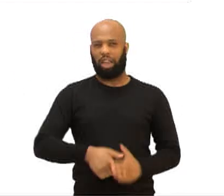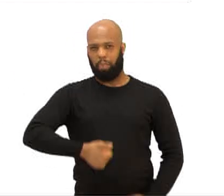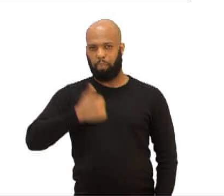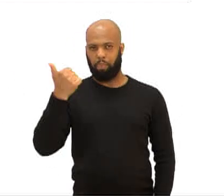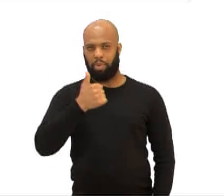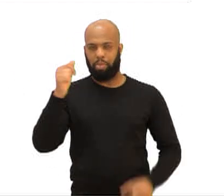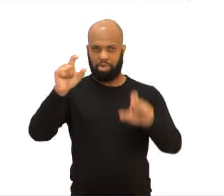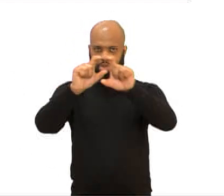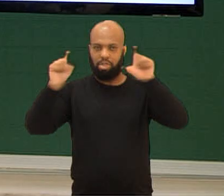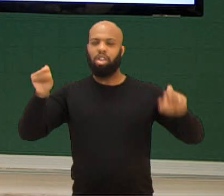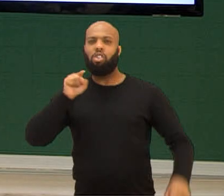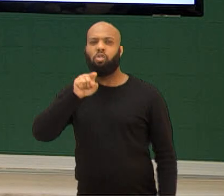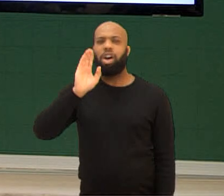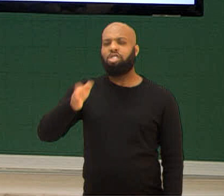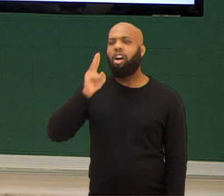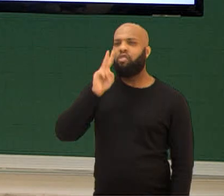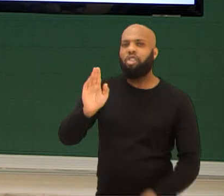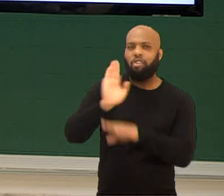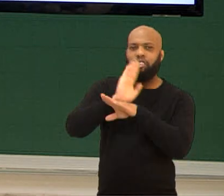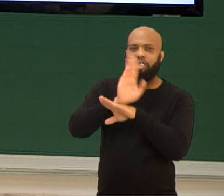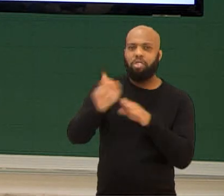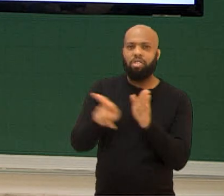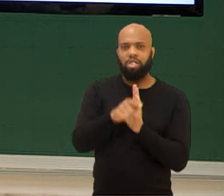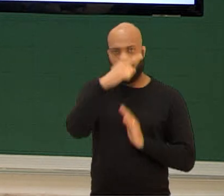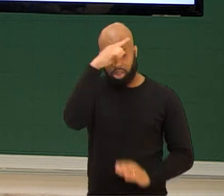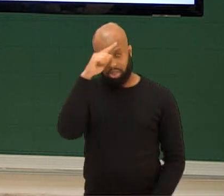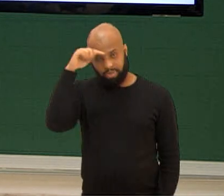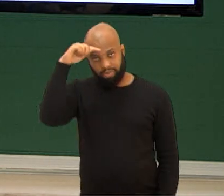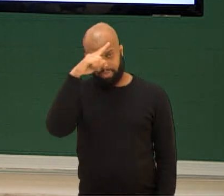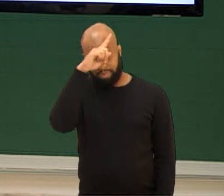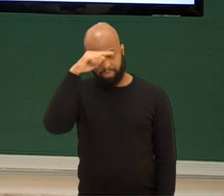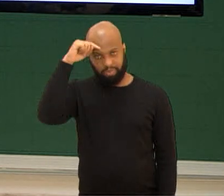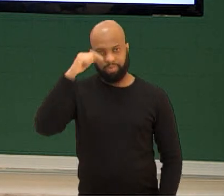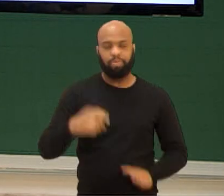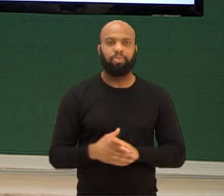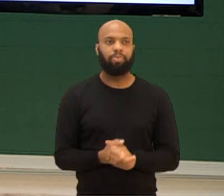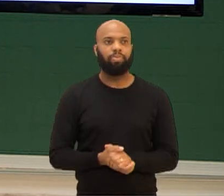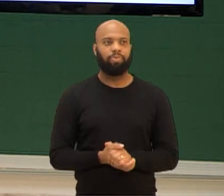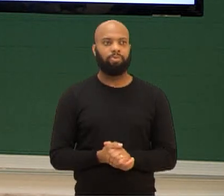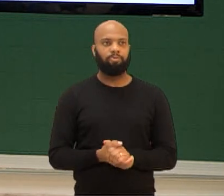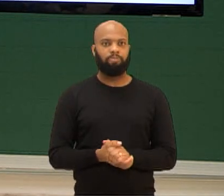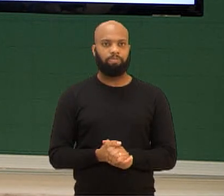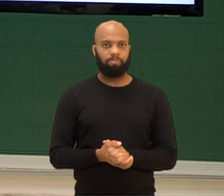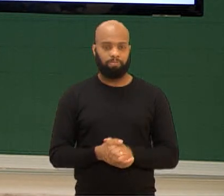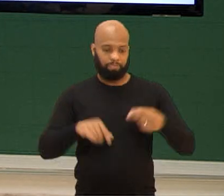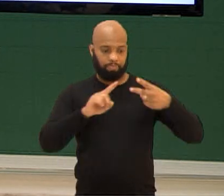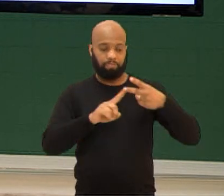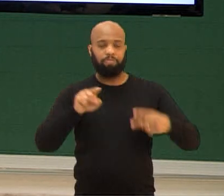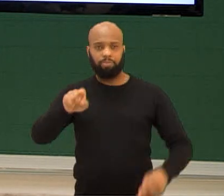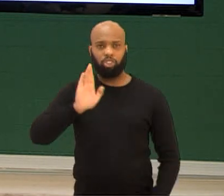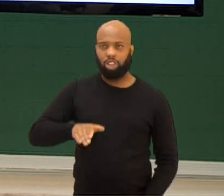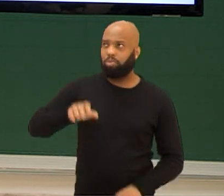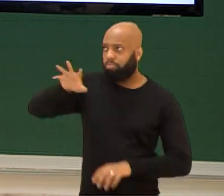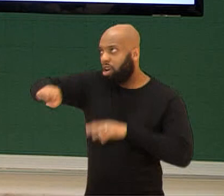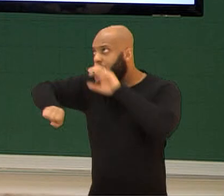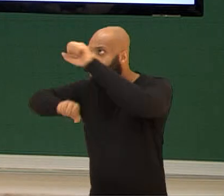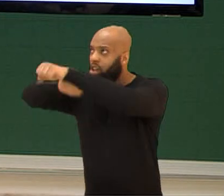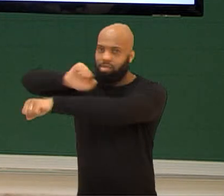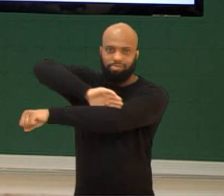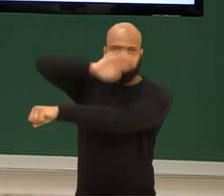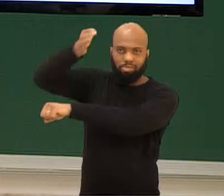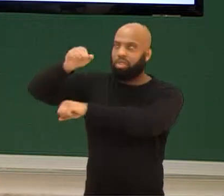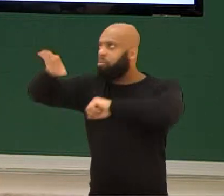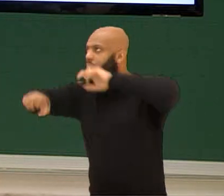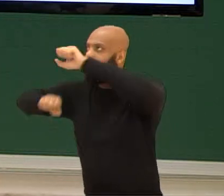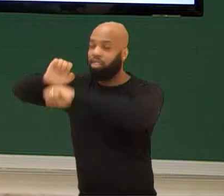Você já viu o filme da Frida Kahlo? Has escalado na montanha alguma vez? Você escalou alguma montanha alguma vez? Percebam